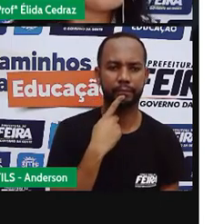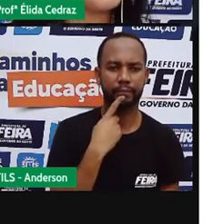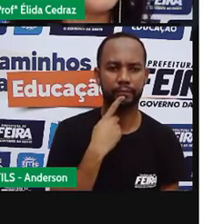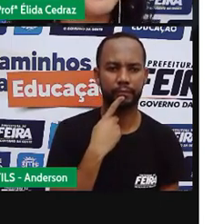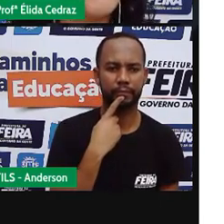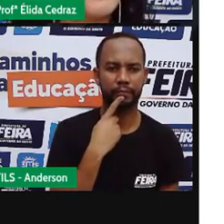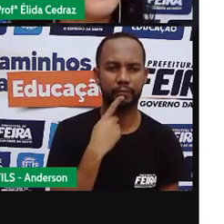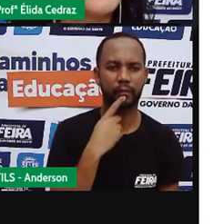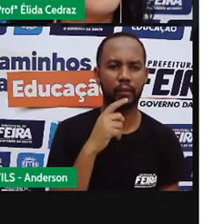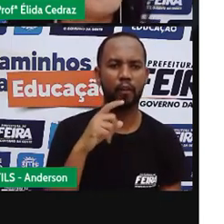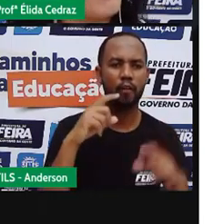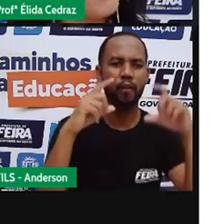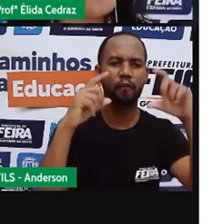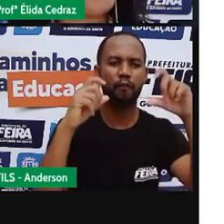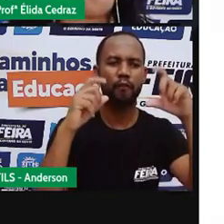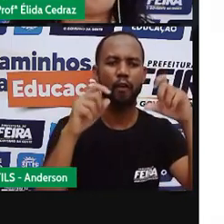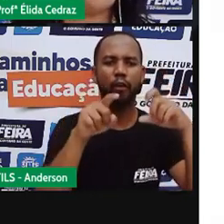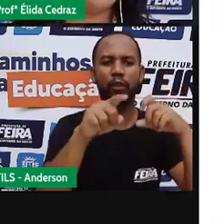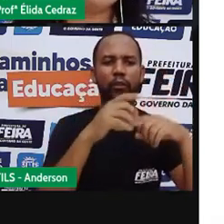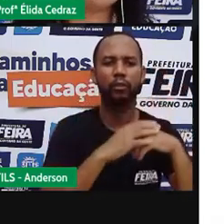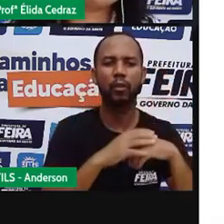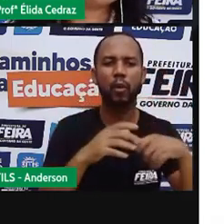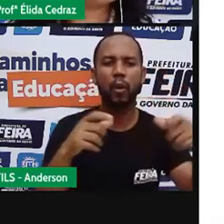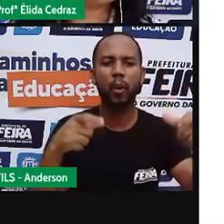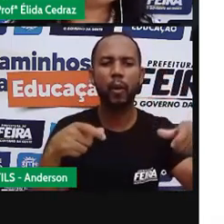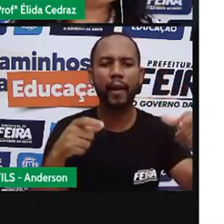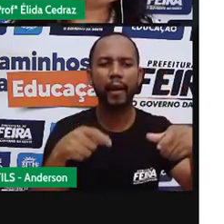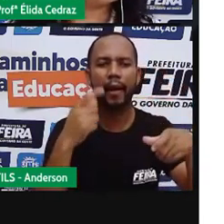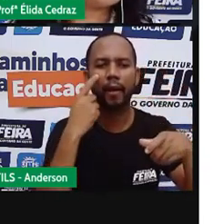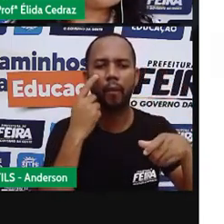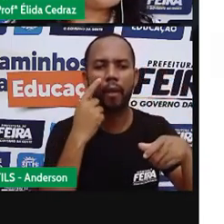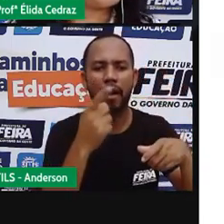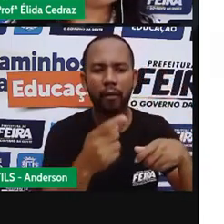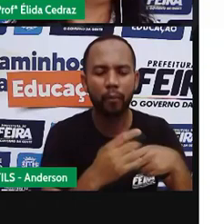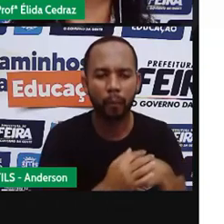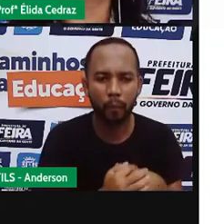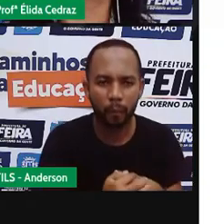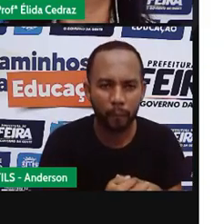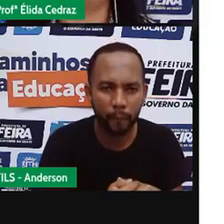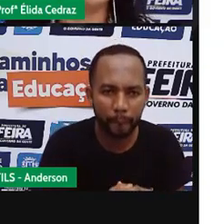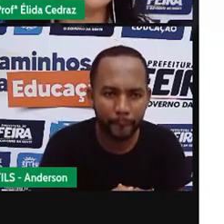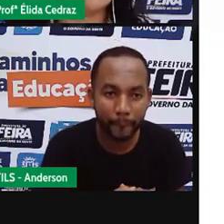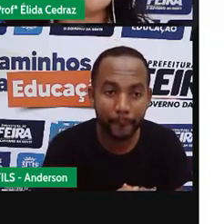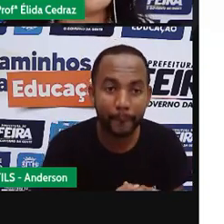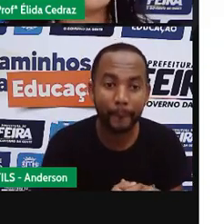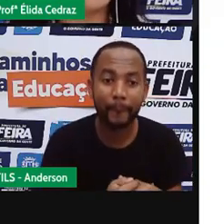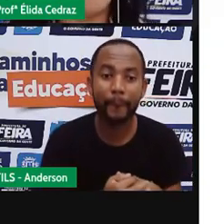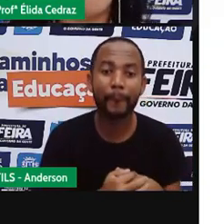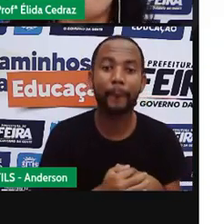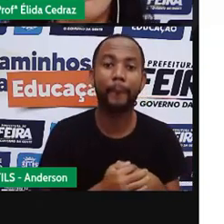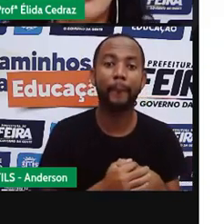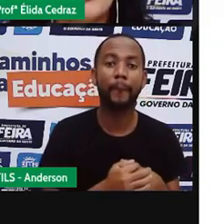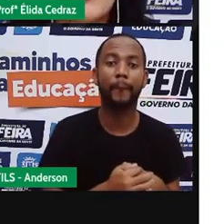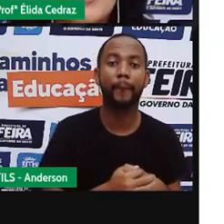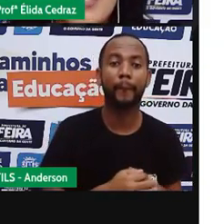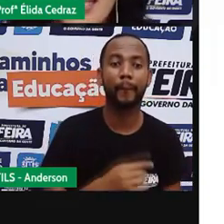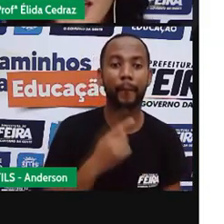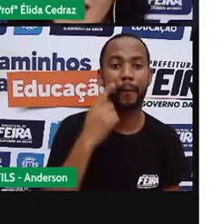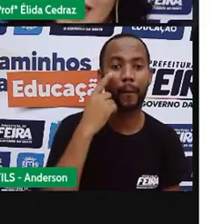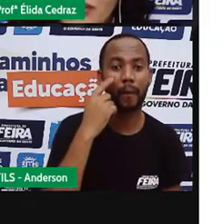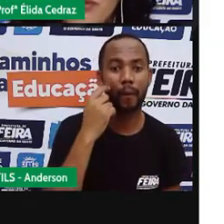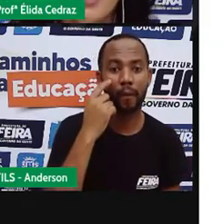Olha para a imagem e me diz qual é o bairro. Vamos lá? Isso mesmo,